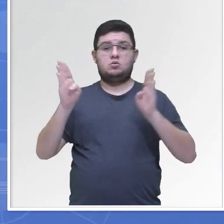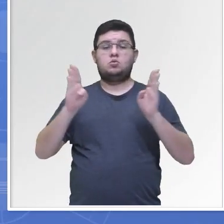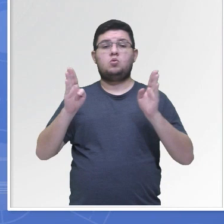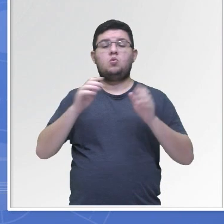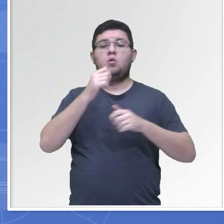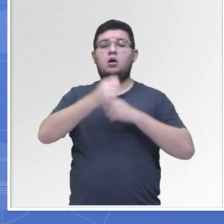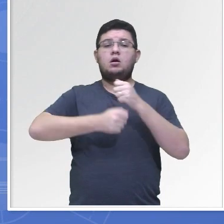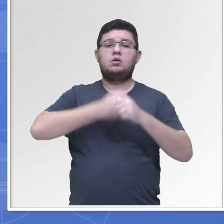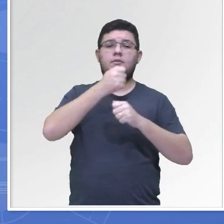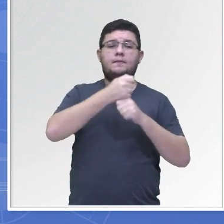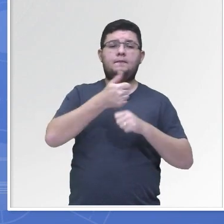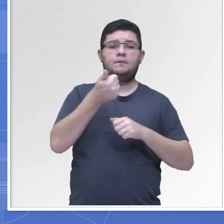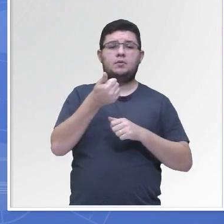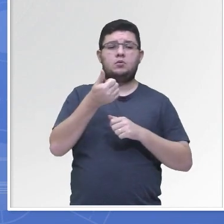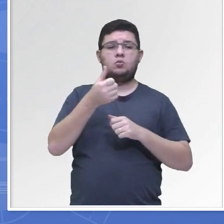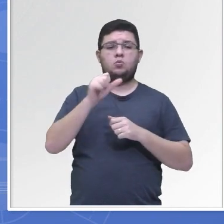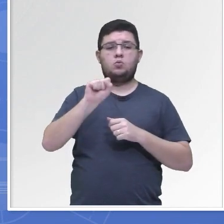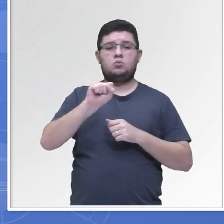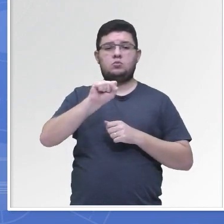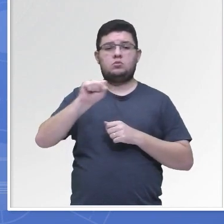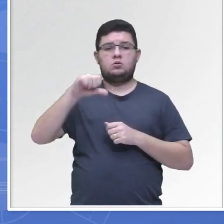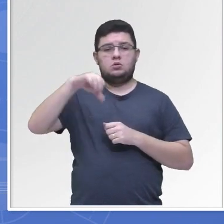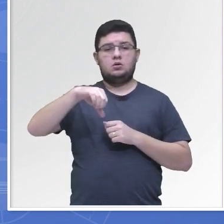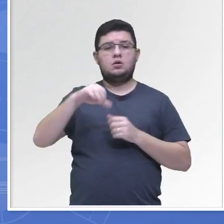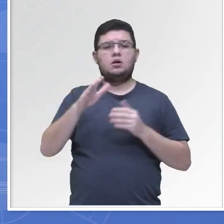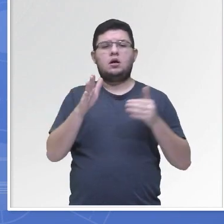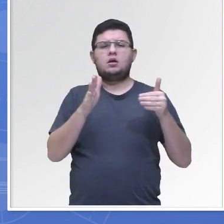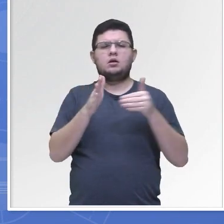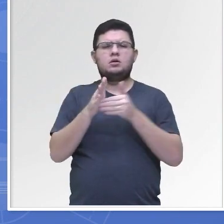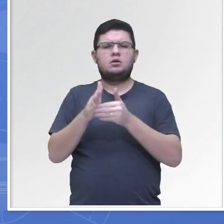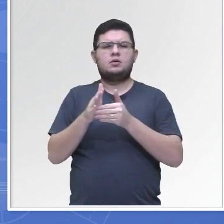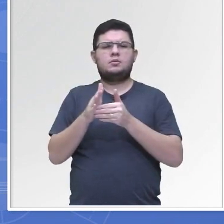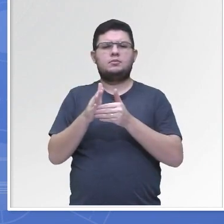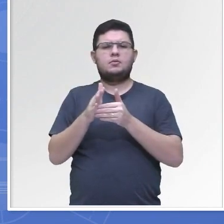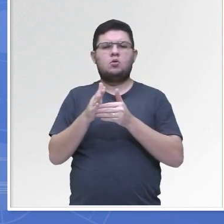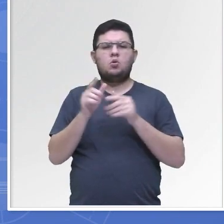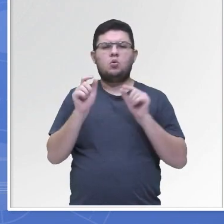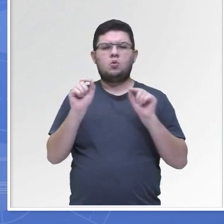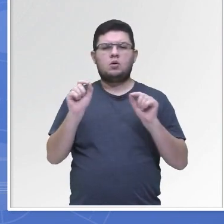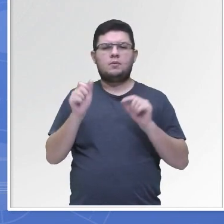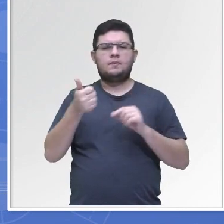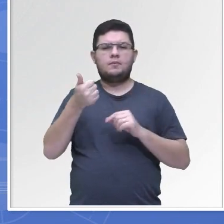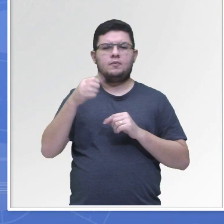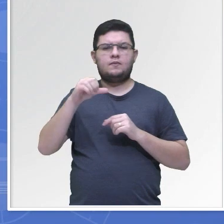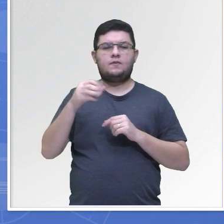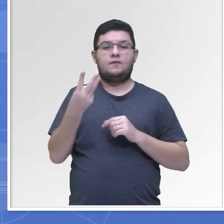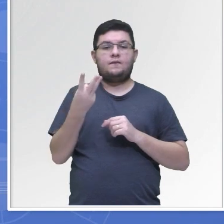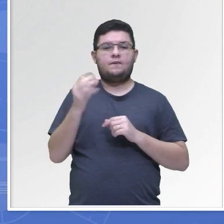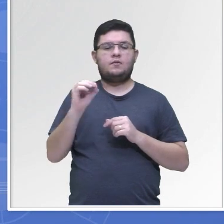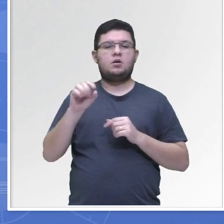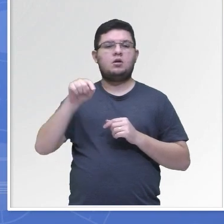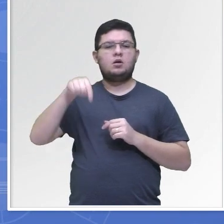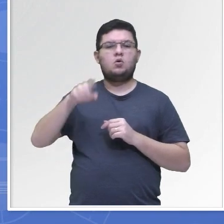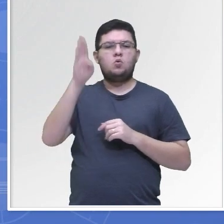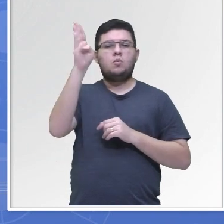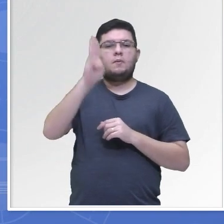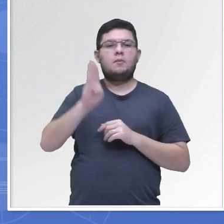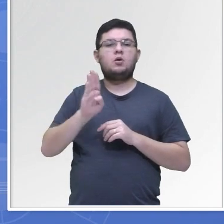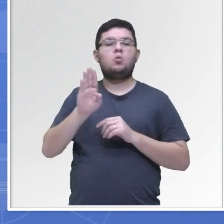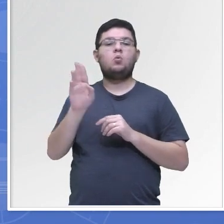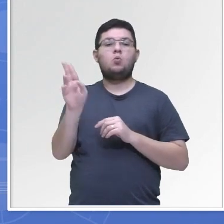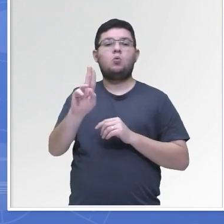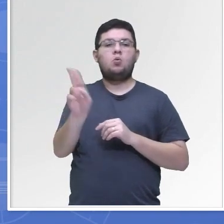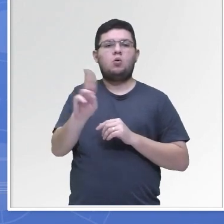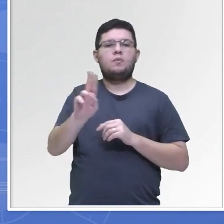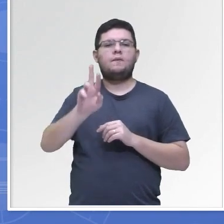e 1930, o Brasil ficou conhecido como República Velha, tá bom? Então, assim, é bom a gente